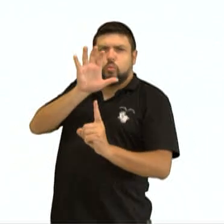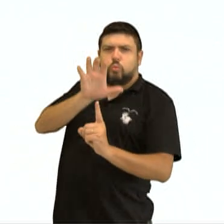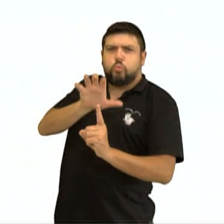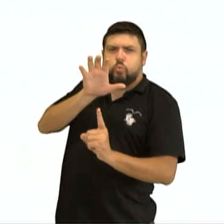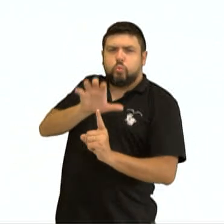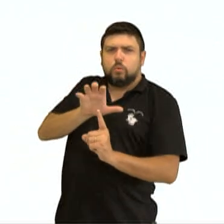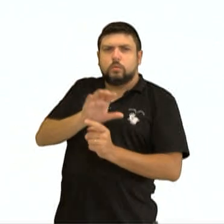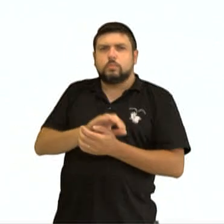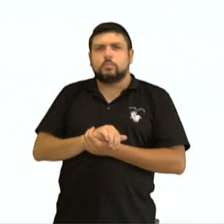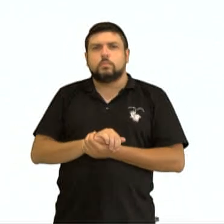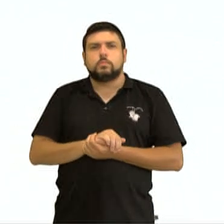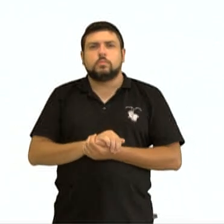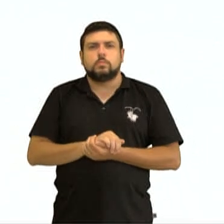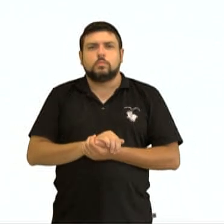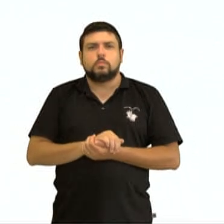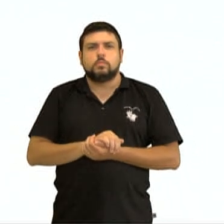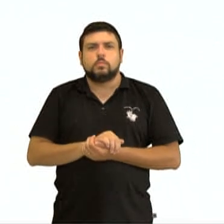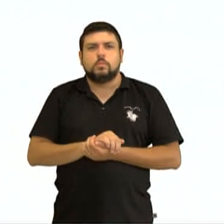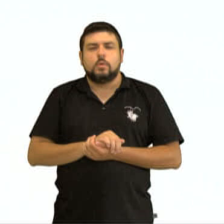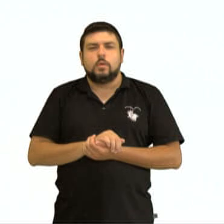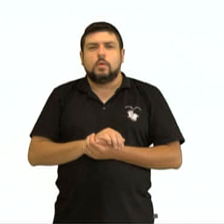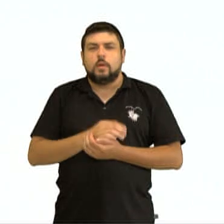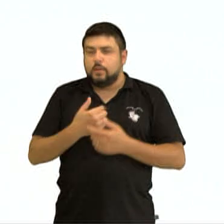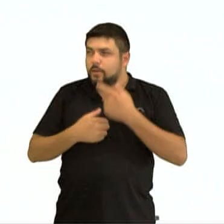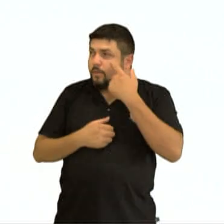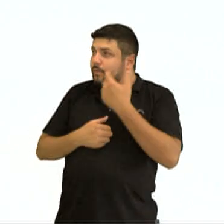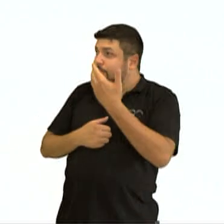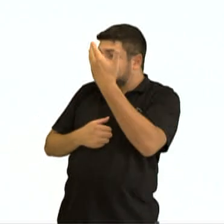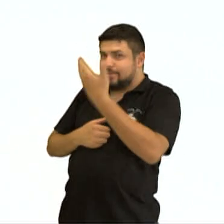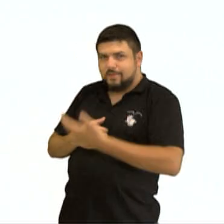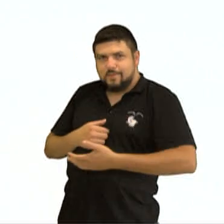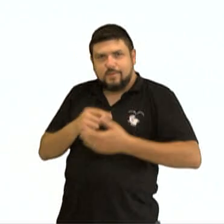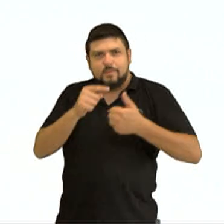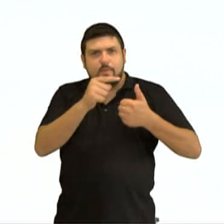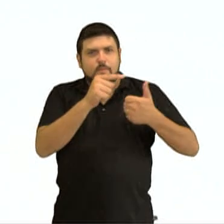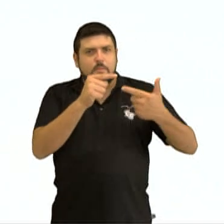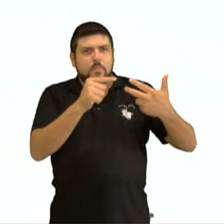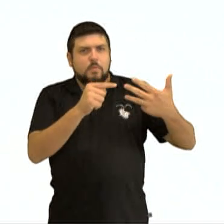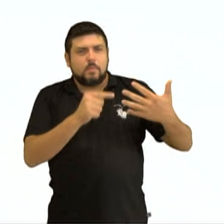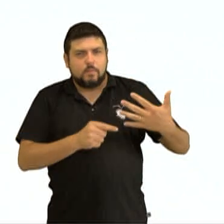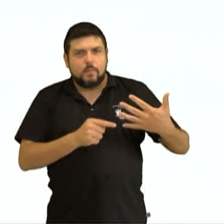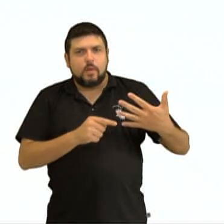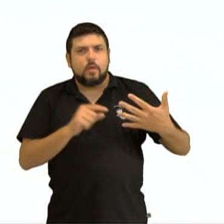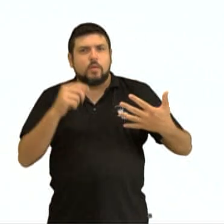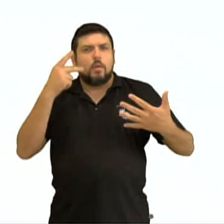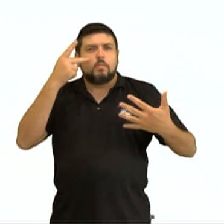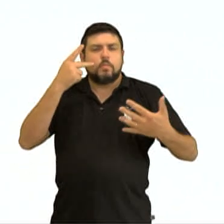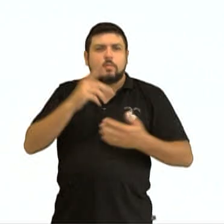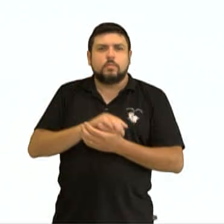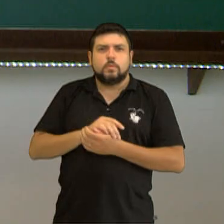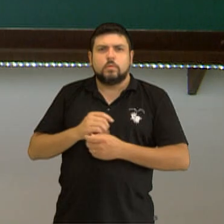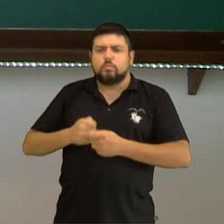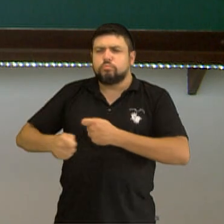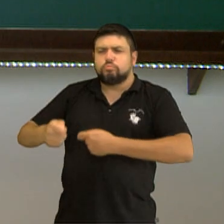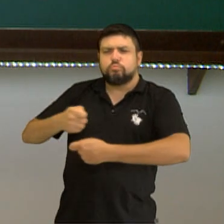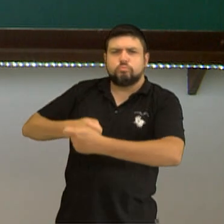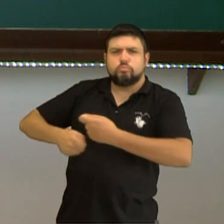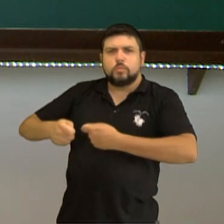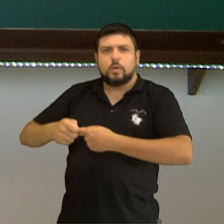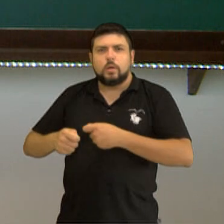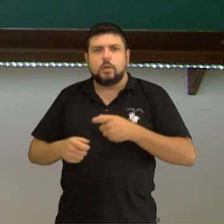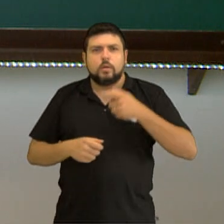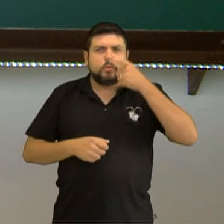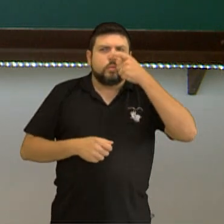política ela pode ser vista dentro dessas diversas matrizes, né, pessoal? Negociação, interesses, né, as